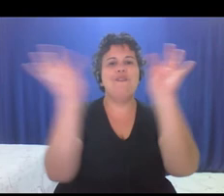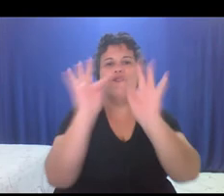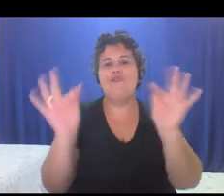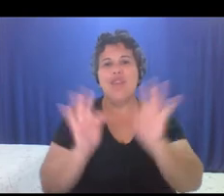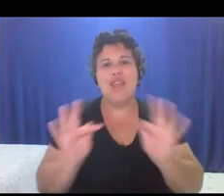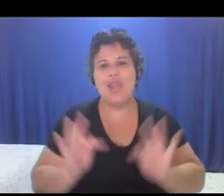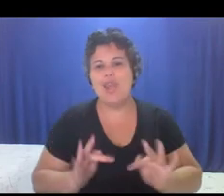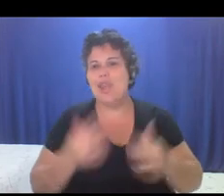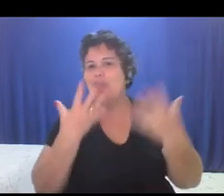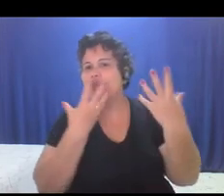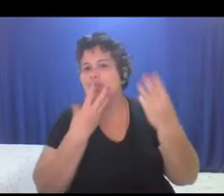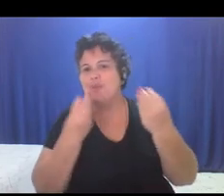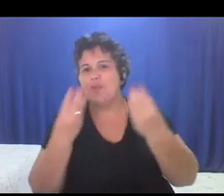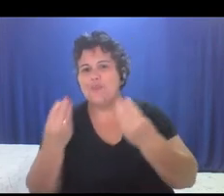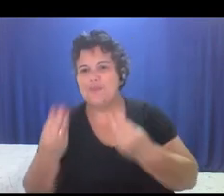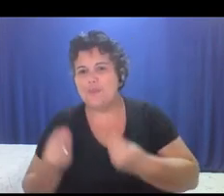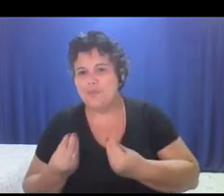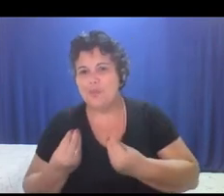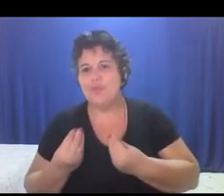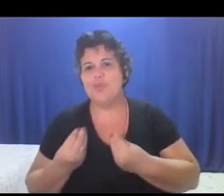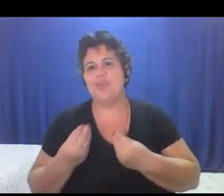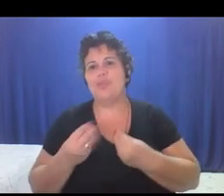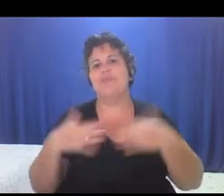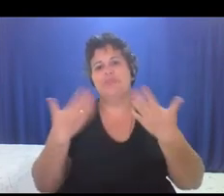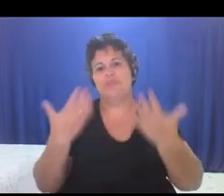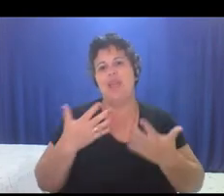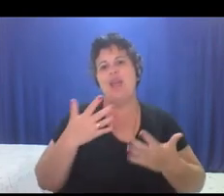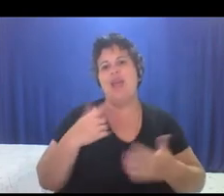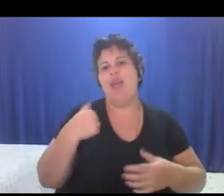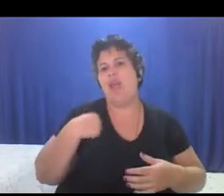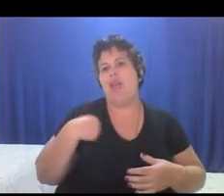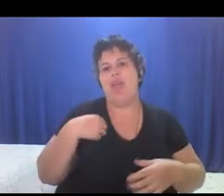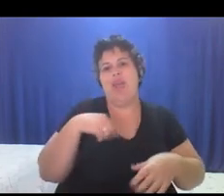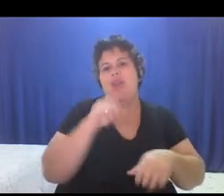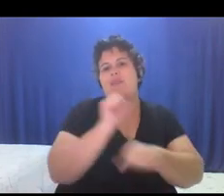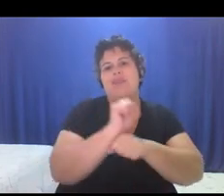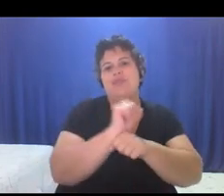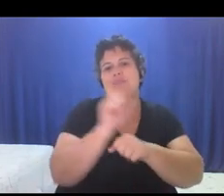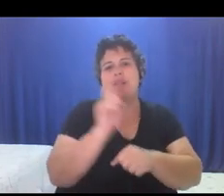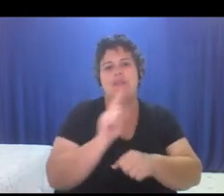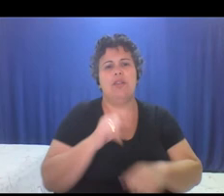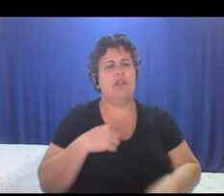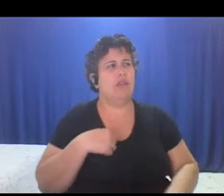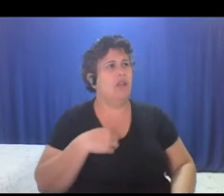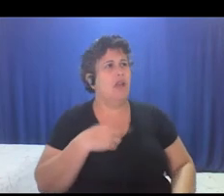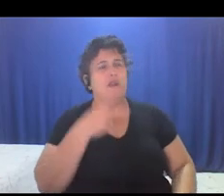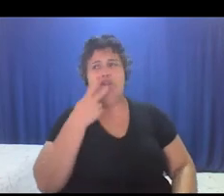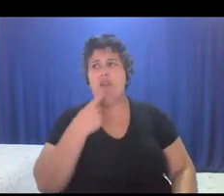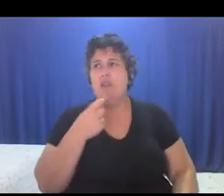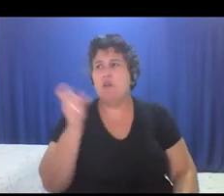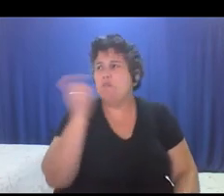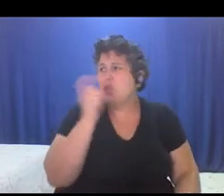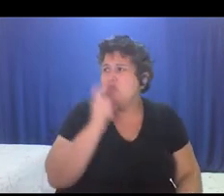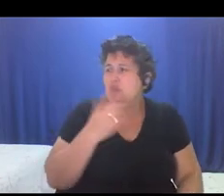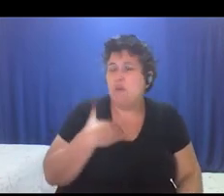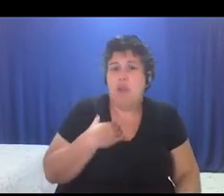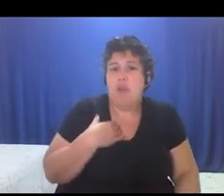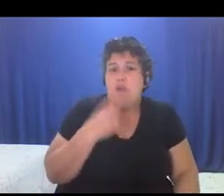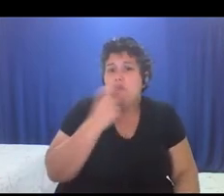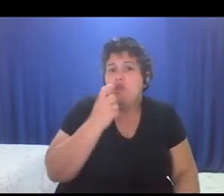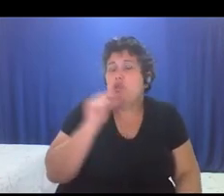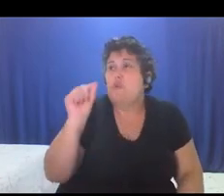mesmo de receber essa mensagem, né? Eu não esperava. Ele falou assim: ah, você mentiu. Eu falei assim: meu Deus, eu menti o quê? Já Ele falou ficou assim: tá sendo... preocupada.